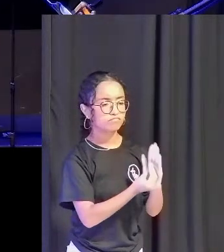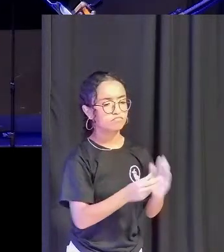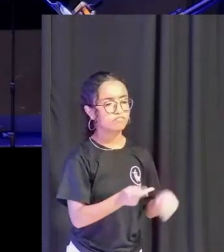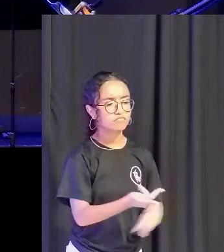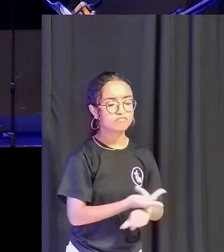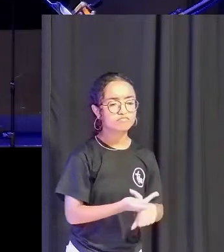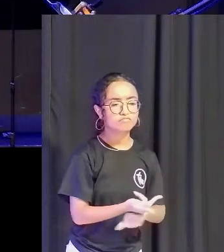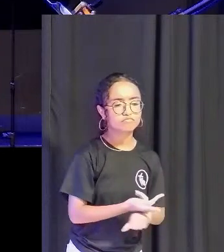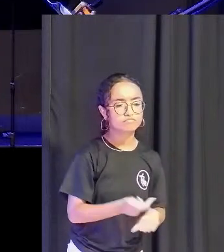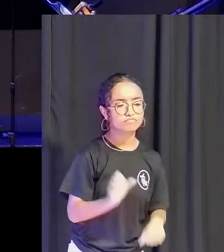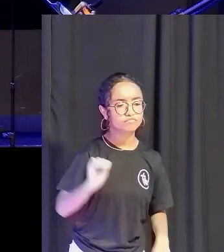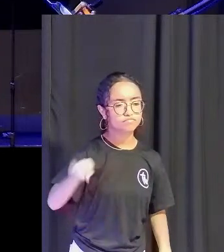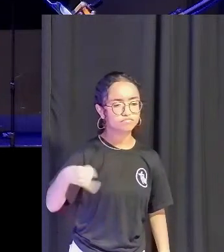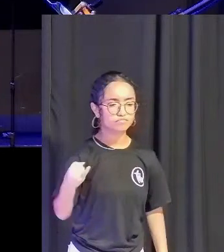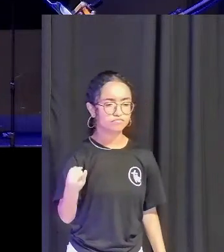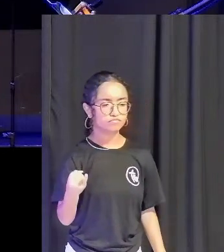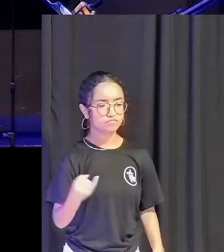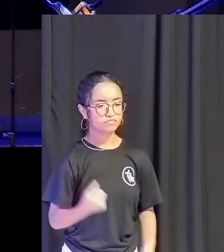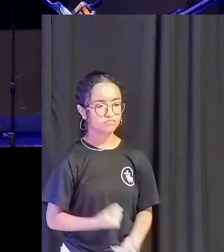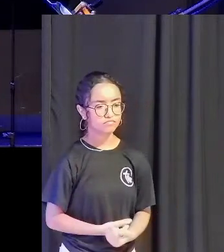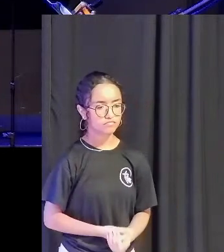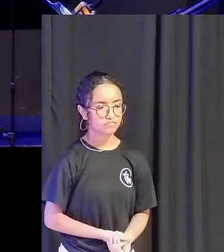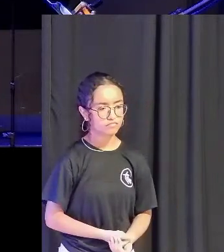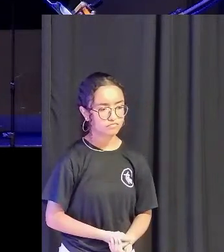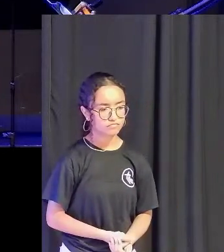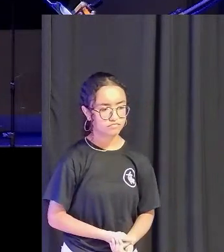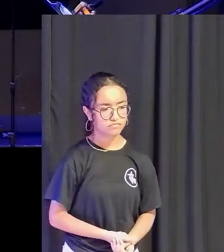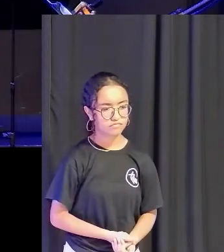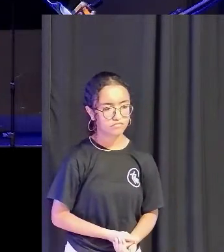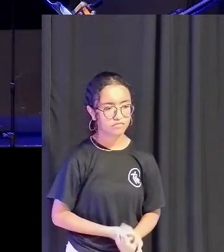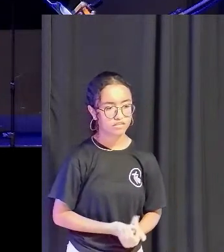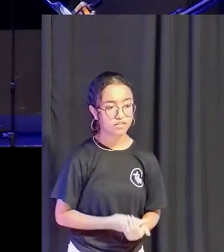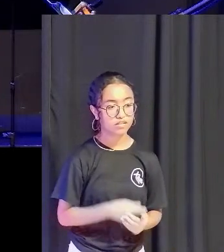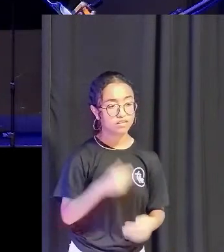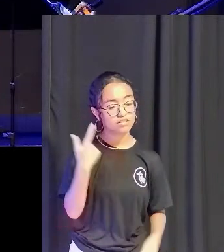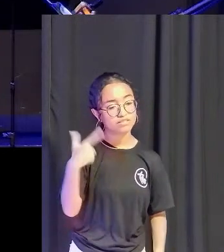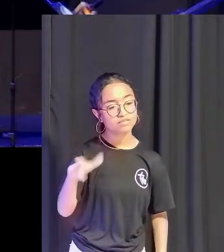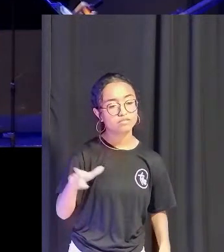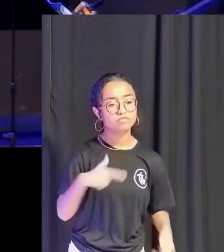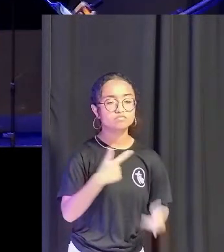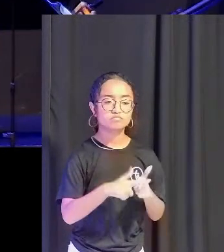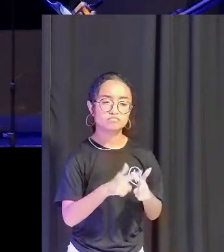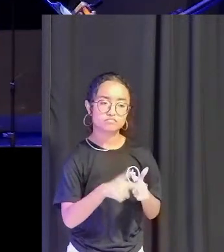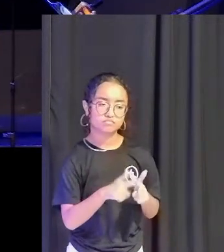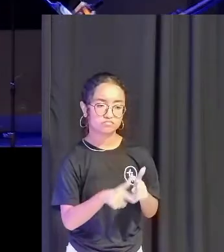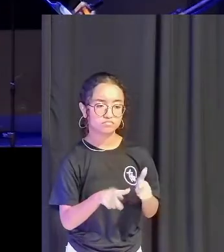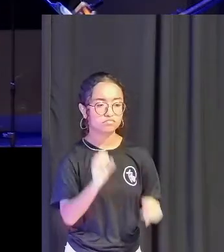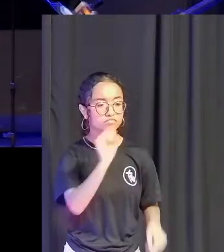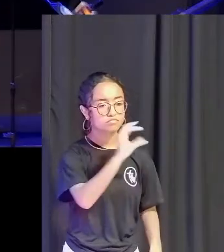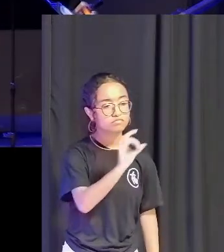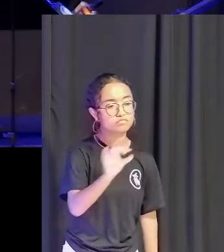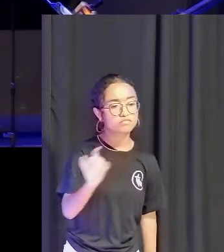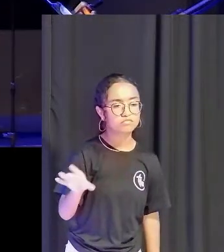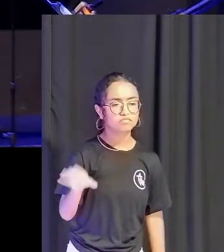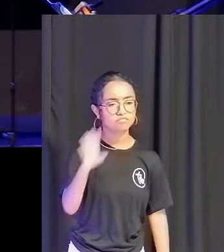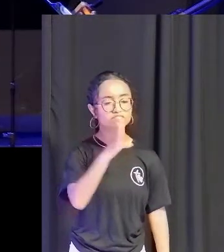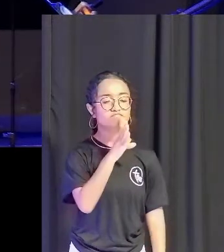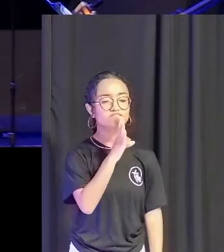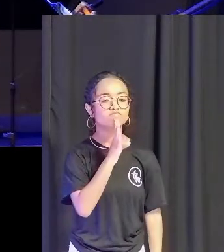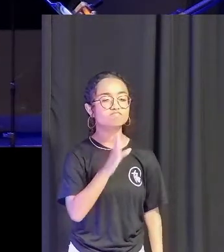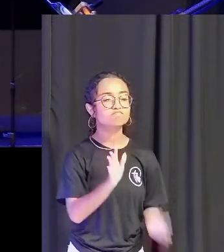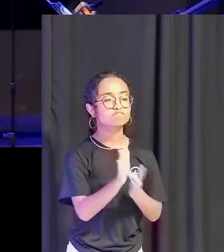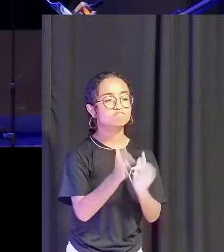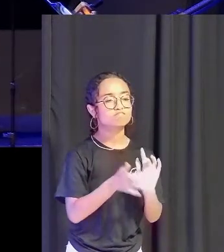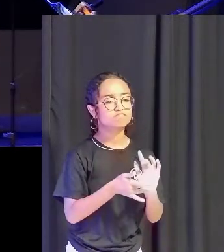gente entra em tentação. Então, cada um de nós, se conhecemos a Jesus Cristo como nosso Senhor e